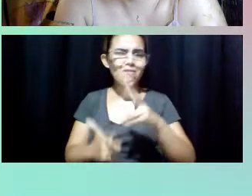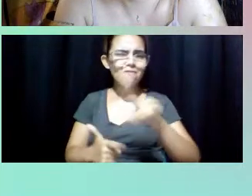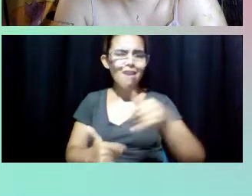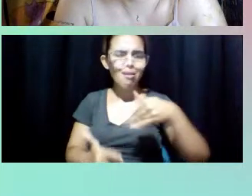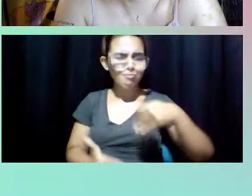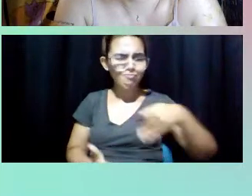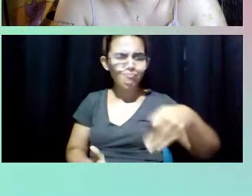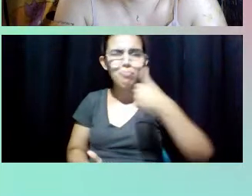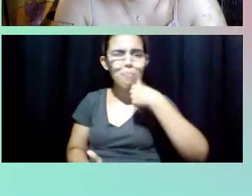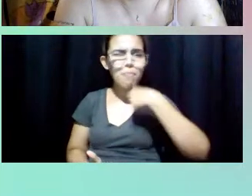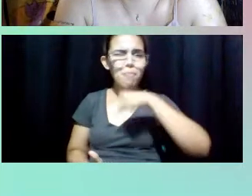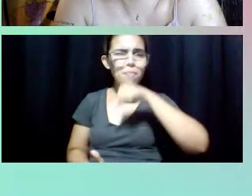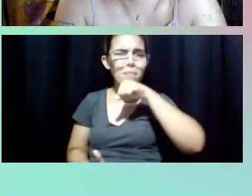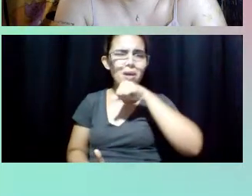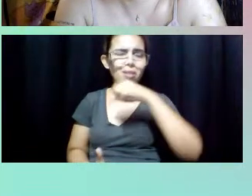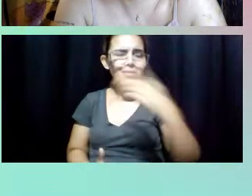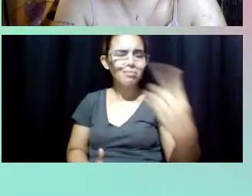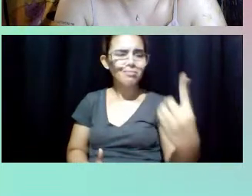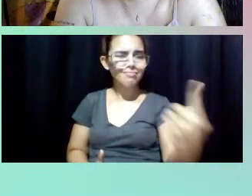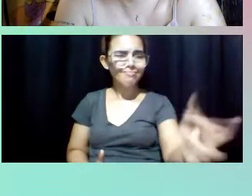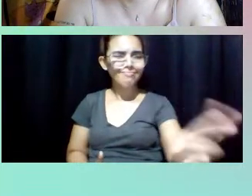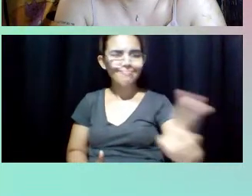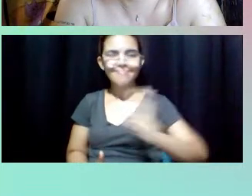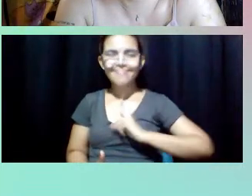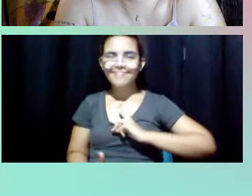assim, muito grande, né? Então,